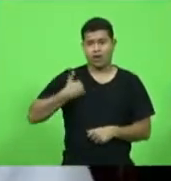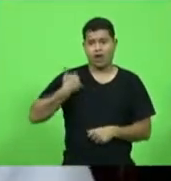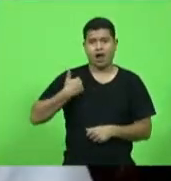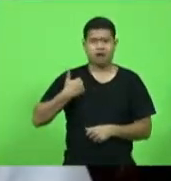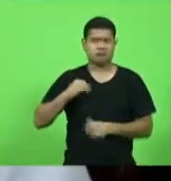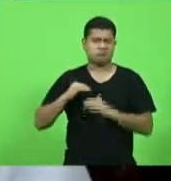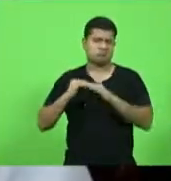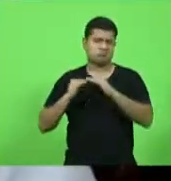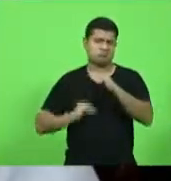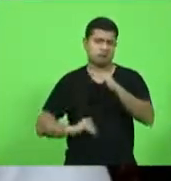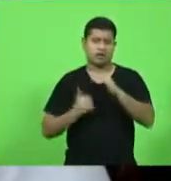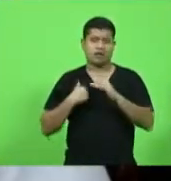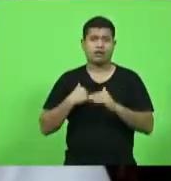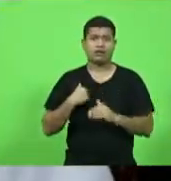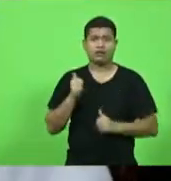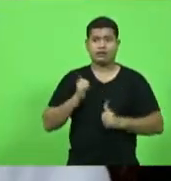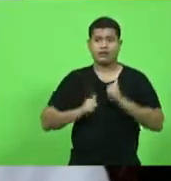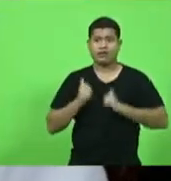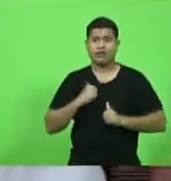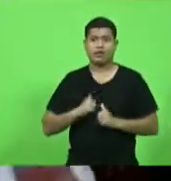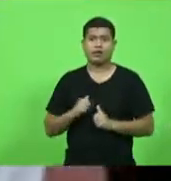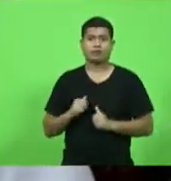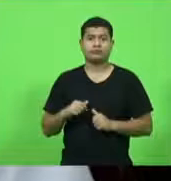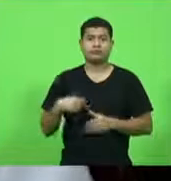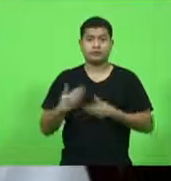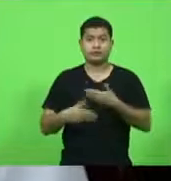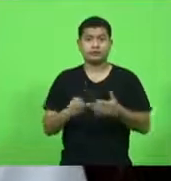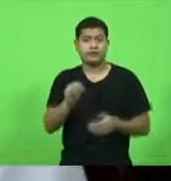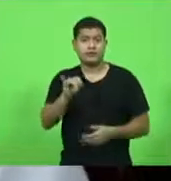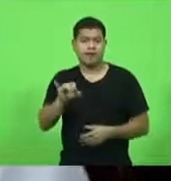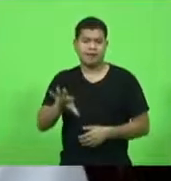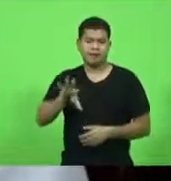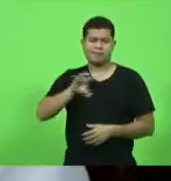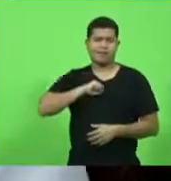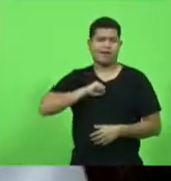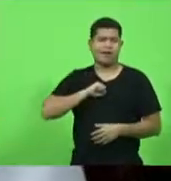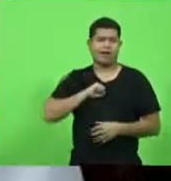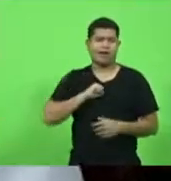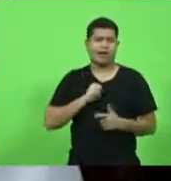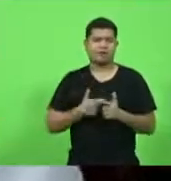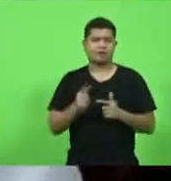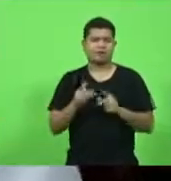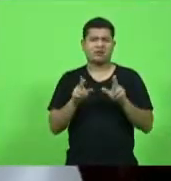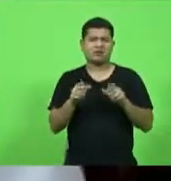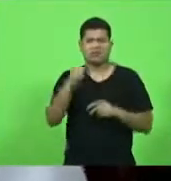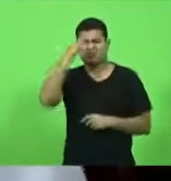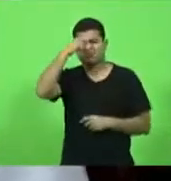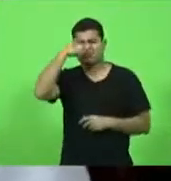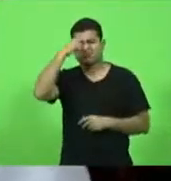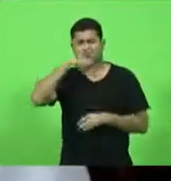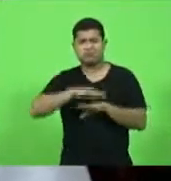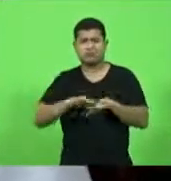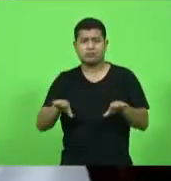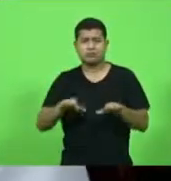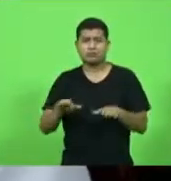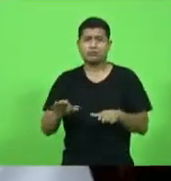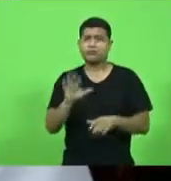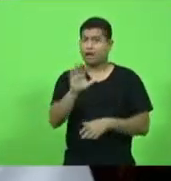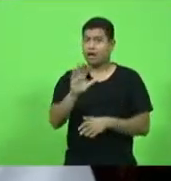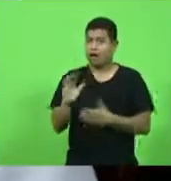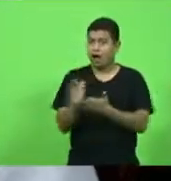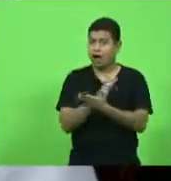tem a esperança de que não vá complicar caso venham a contrair, algumas pessoas, como eu,